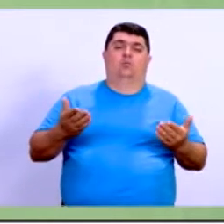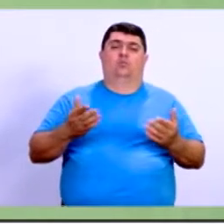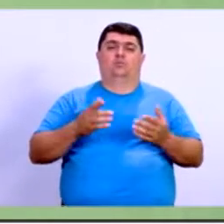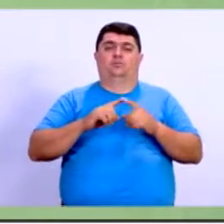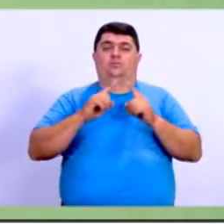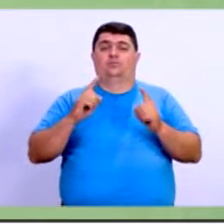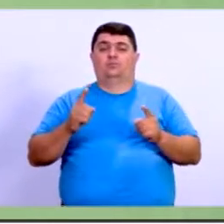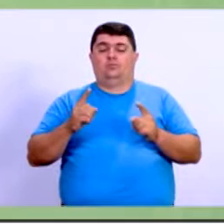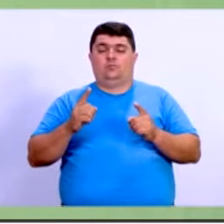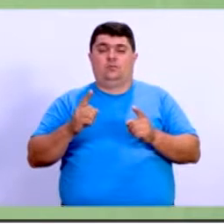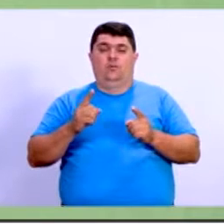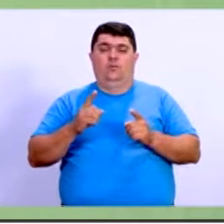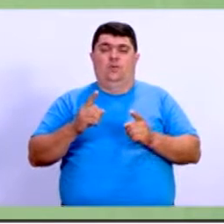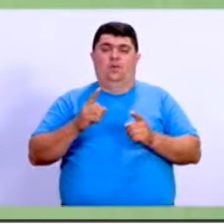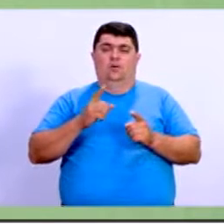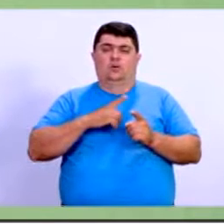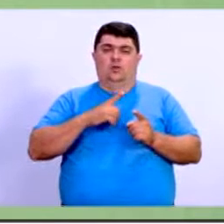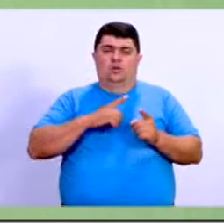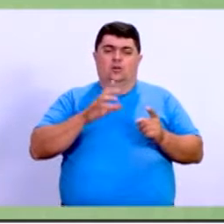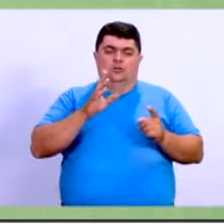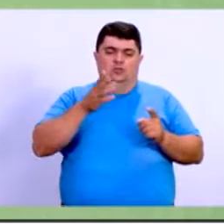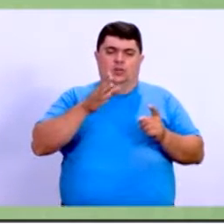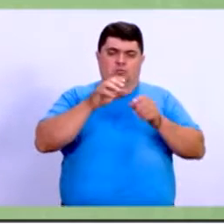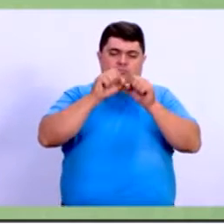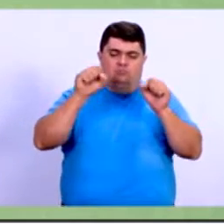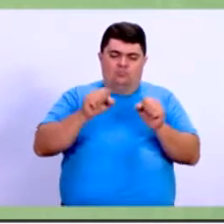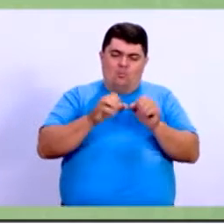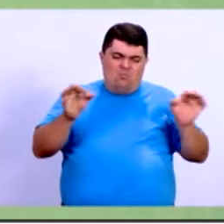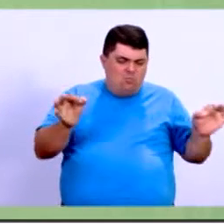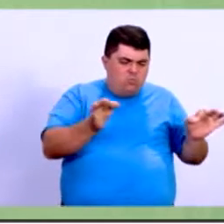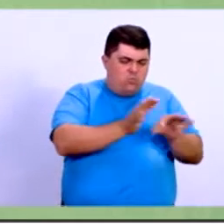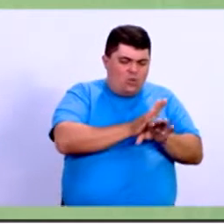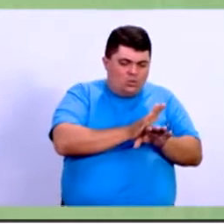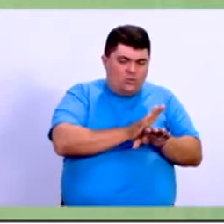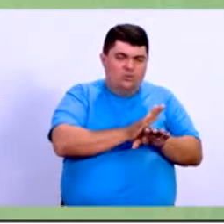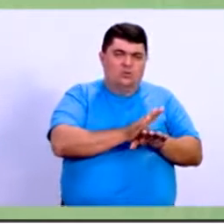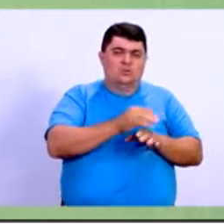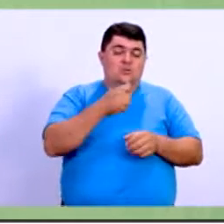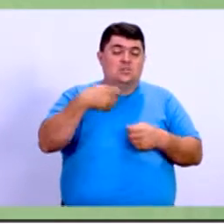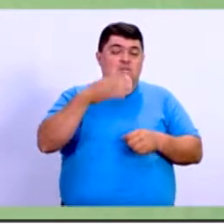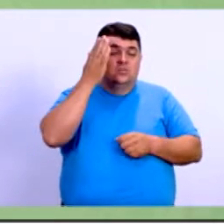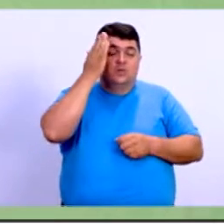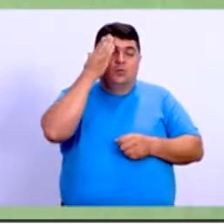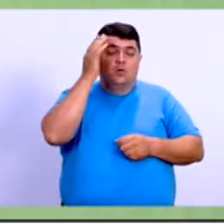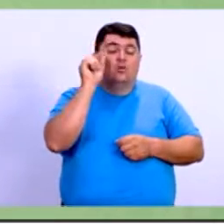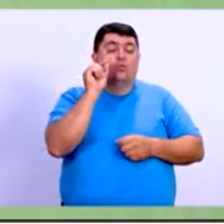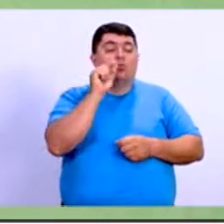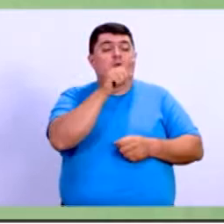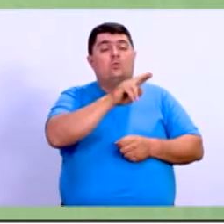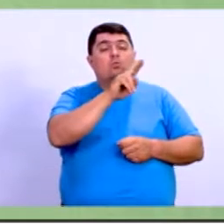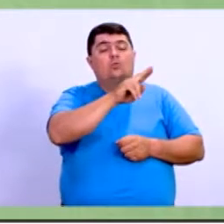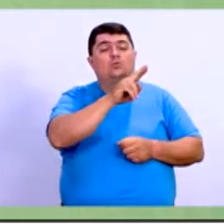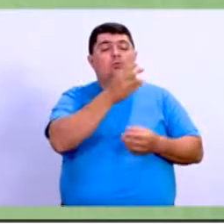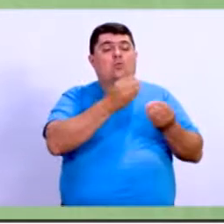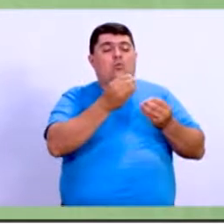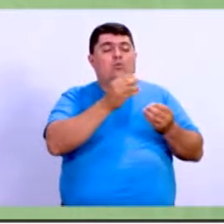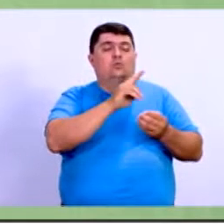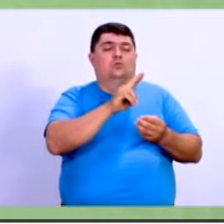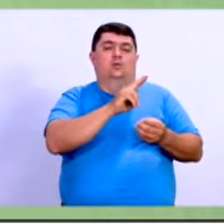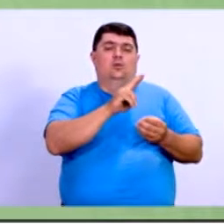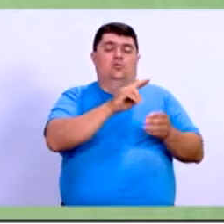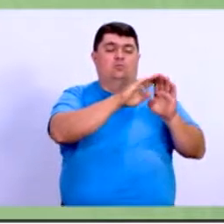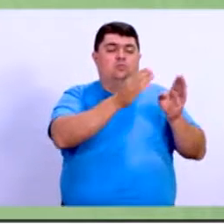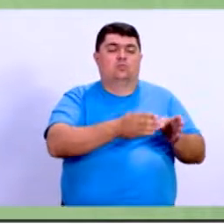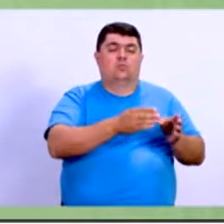para utilizar, e depois que o sistema está pronto, o que é que o meu usuário vai precisar para usar o meu sistema. Eu